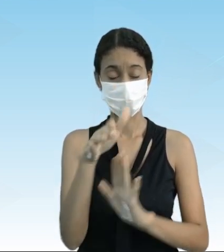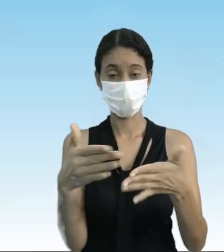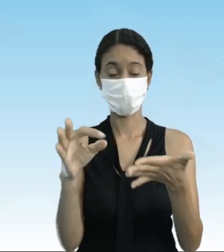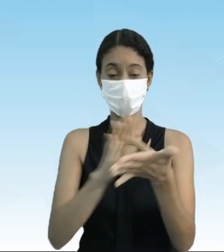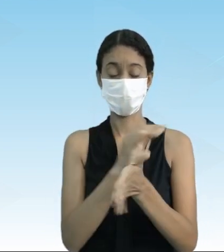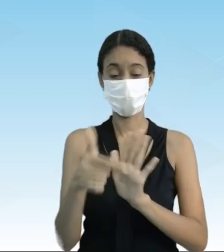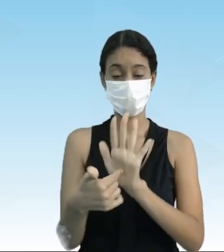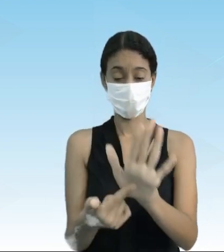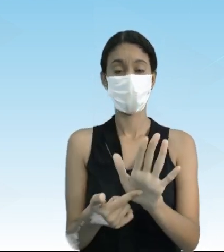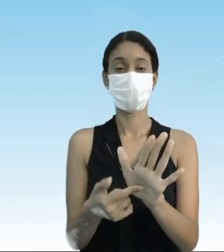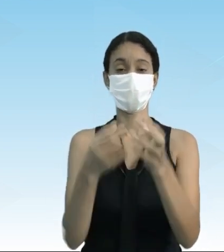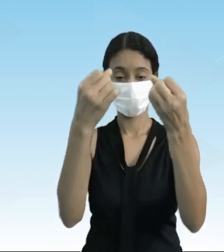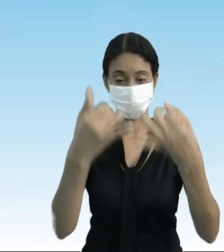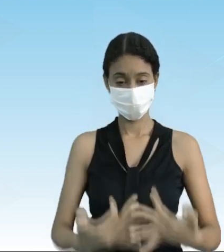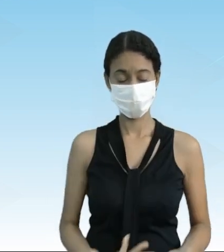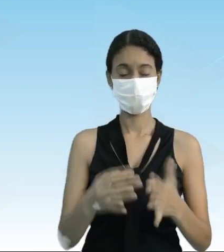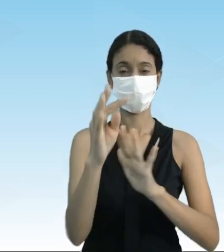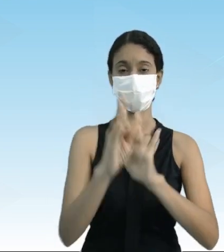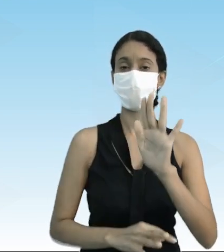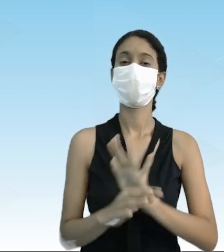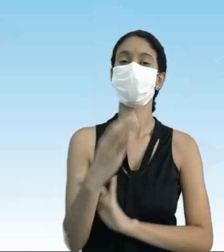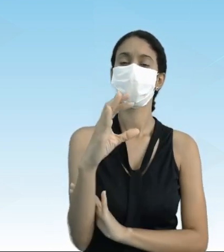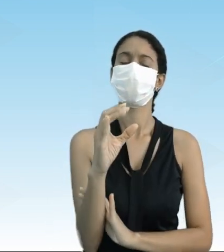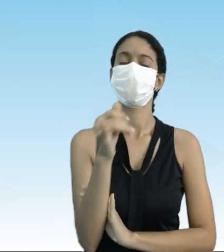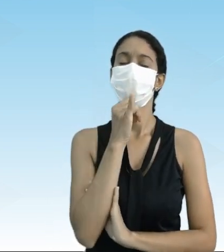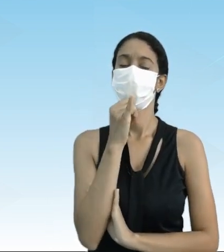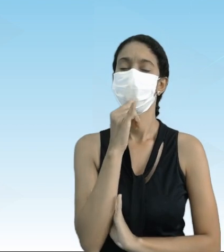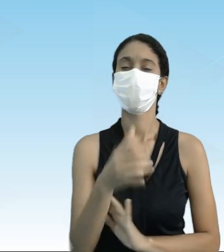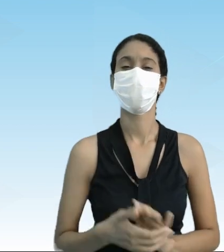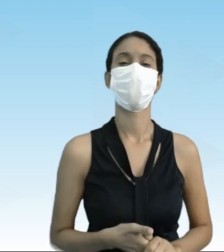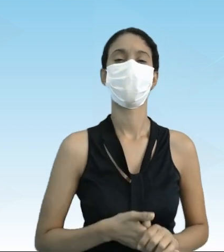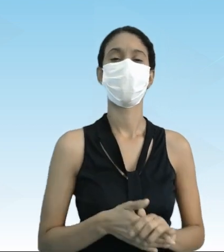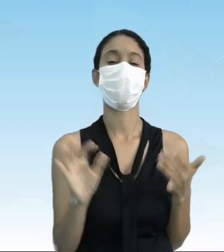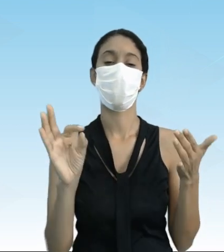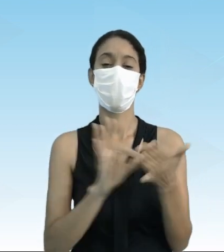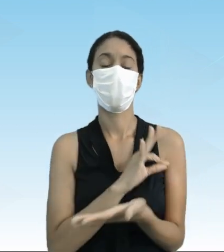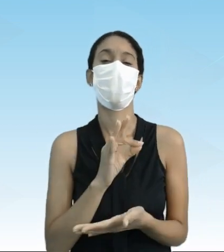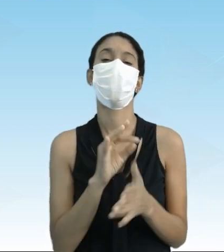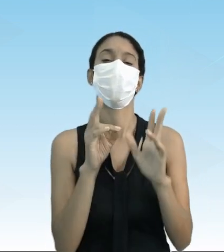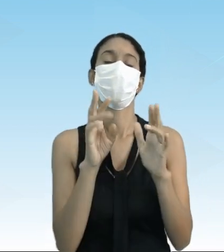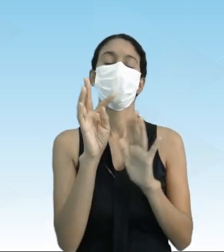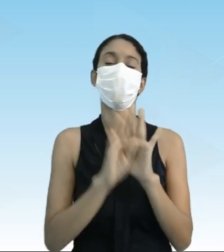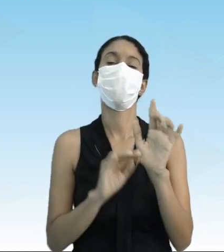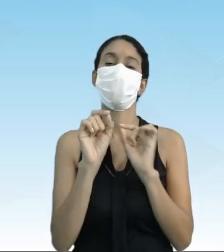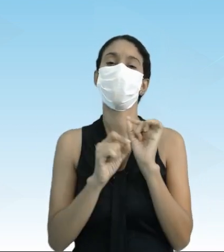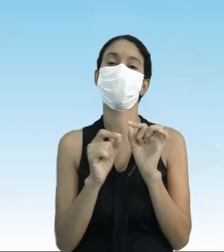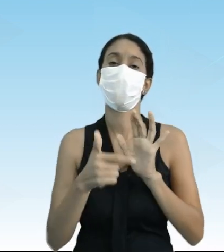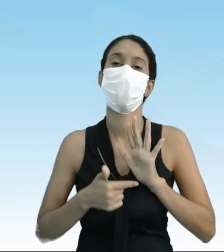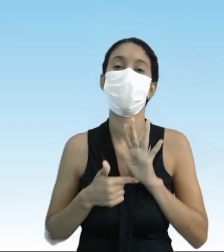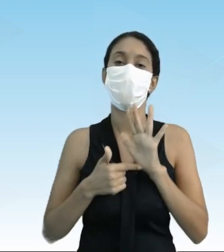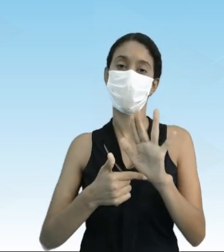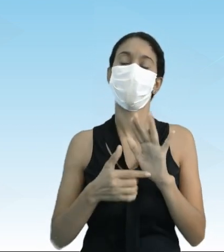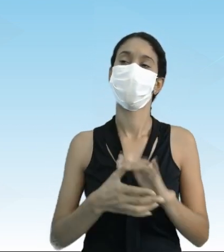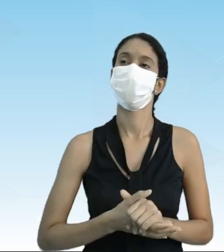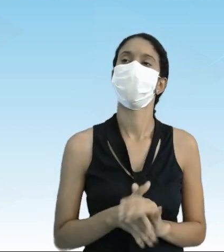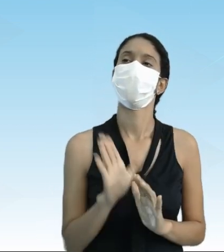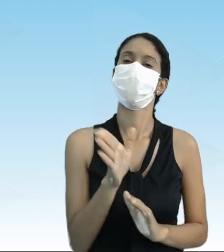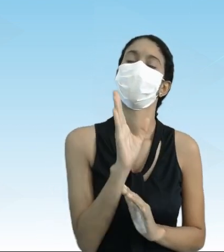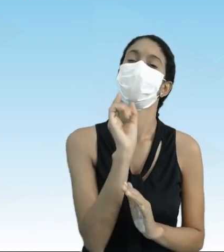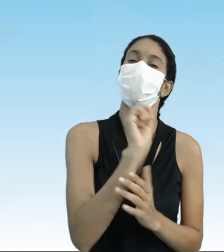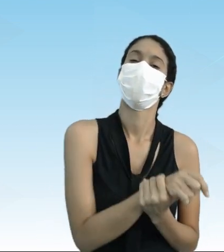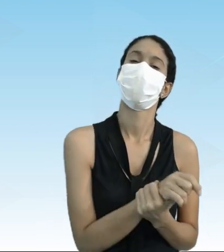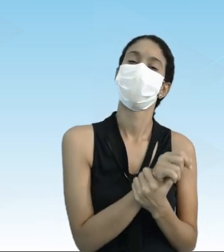escrita. Quando a gente fala na questão da citação indireta, é quando justamente há essa mescla da fala do autor e a